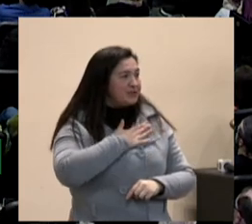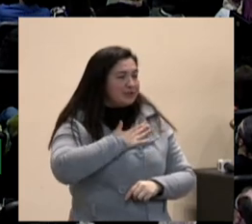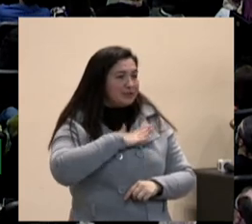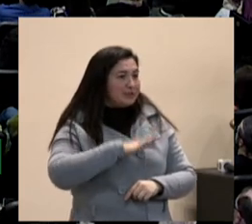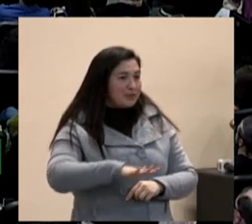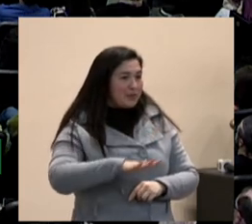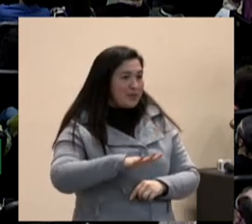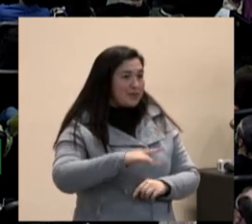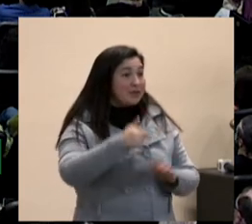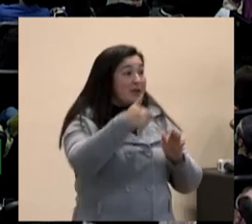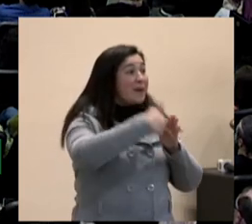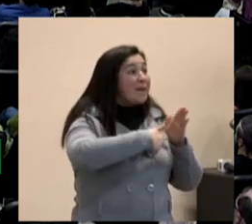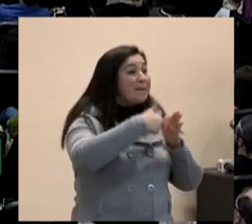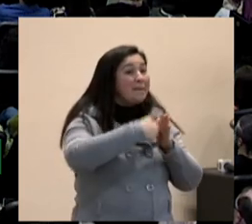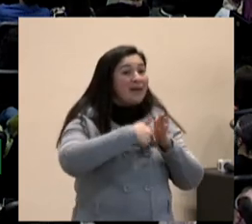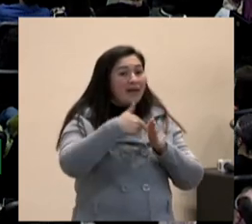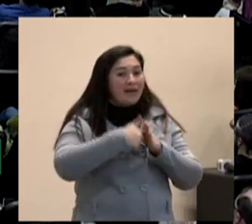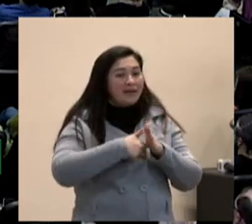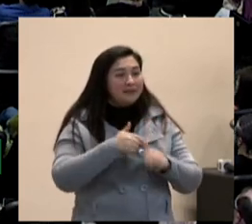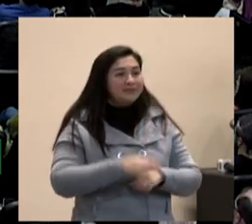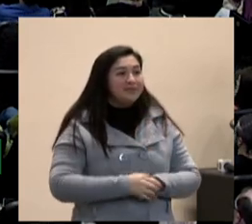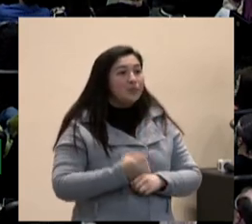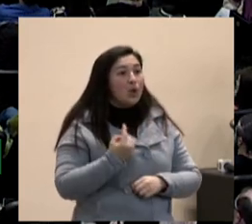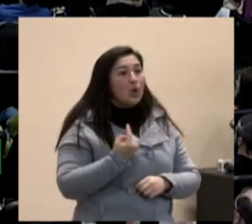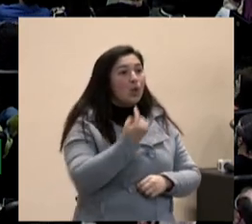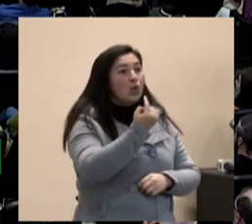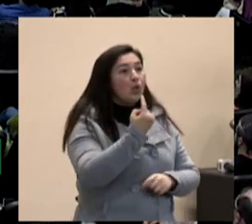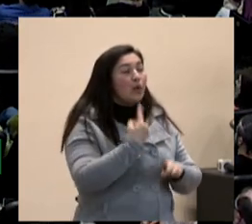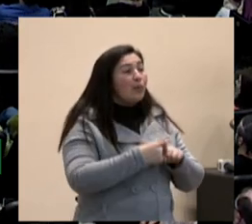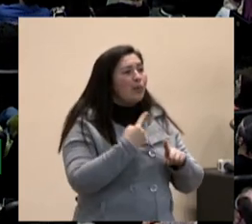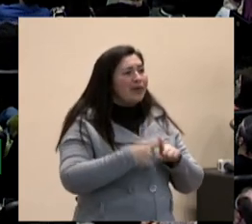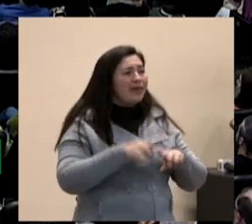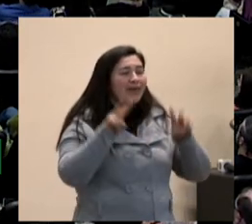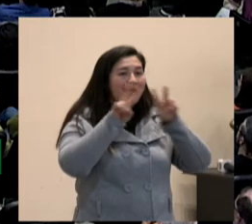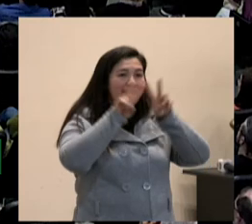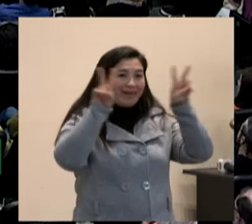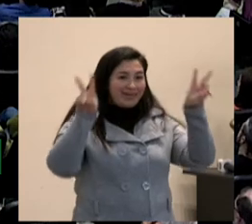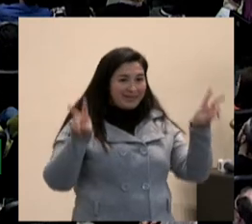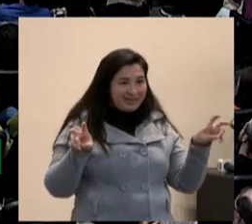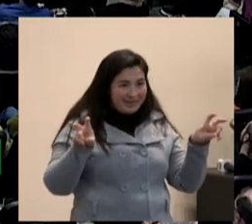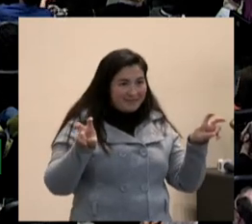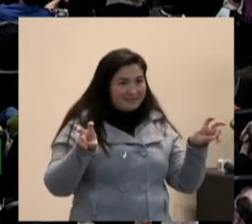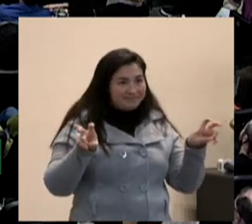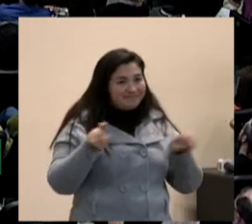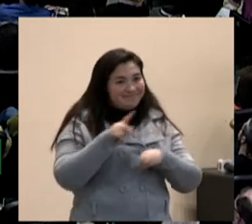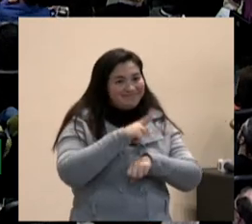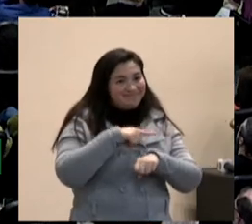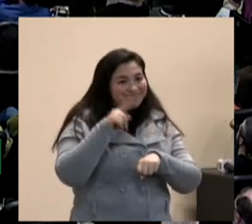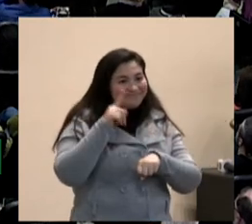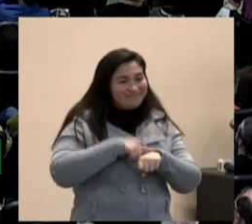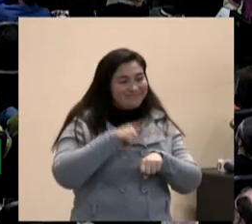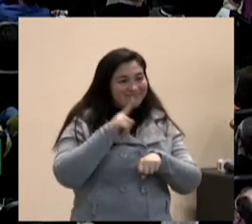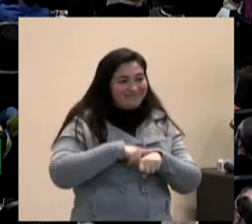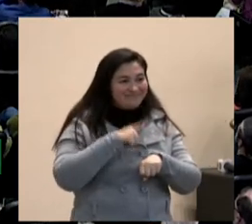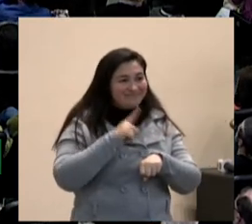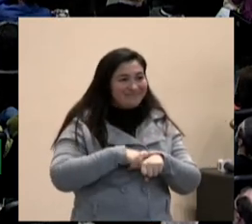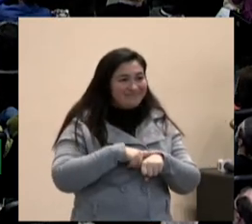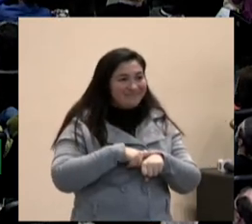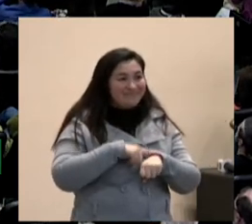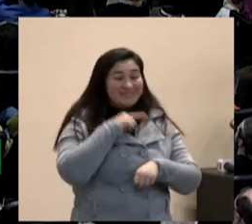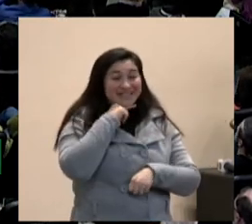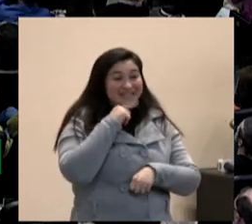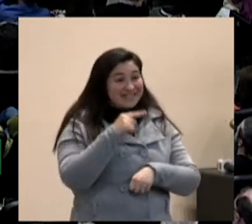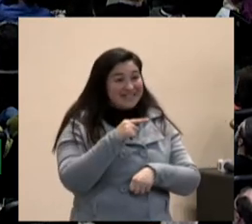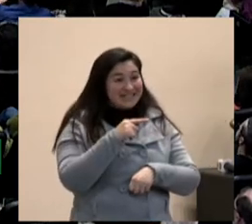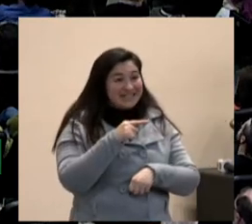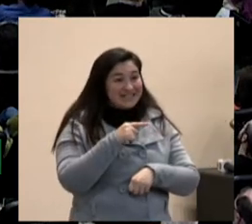para perguntas, né? É unicamente em função do tempo, a gente conseguiu, teve, né, desde cedo aí